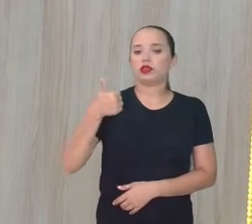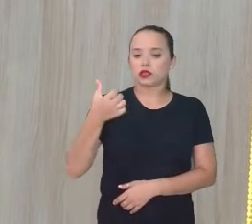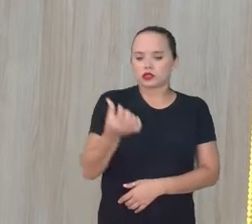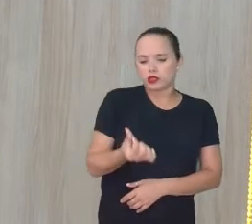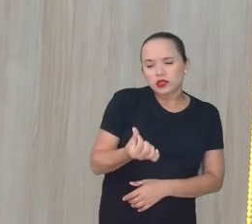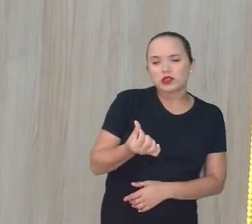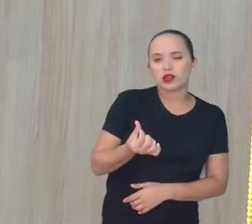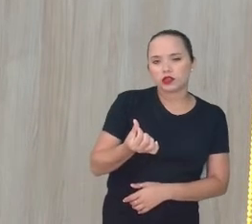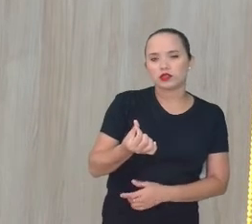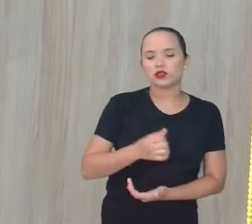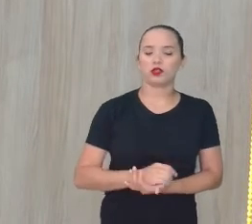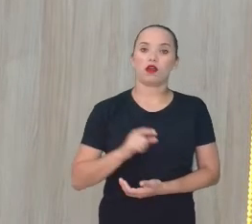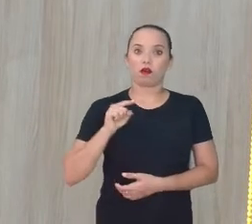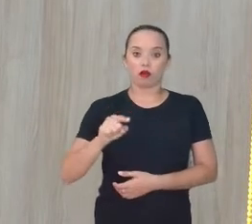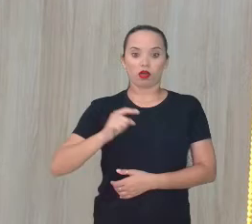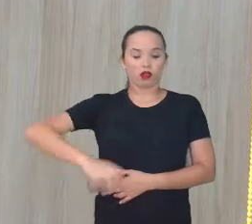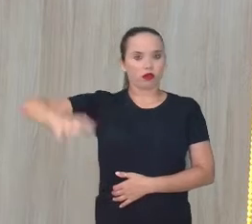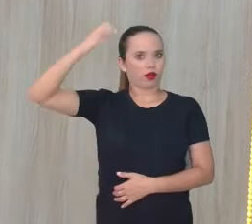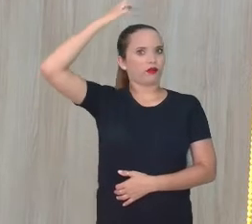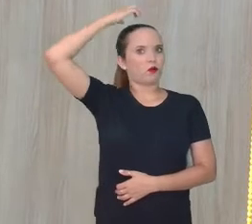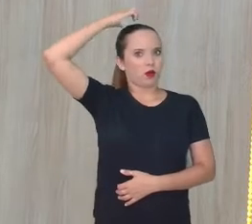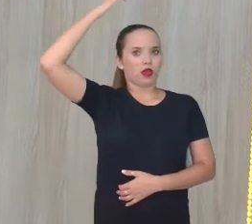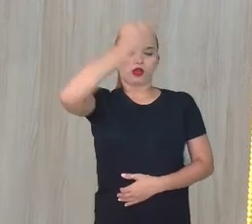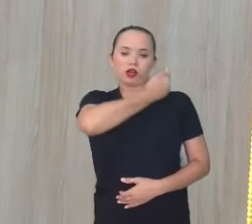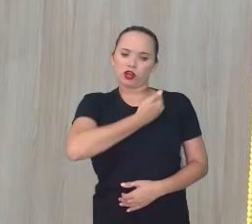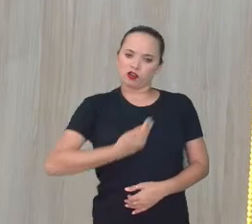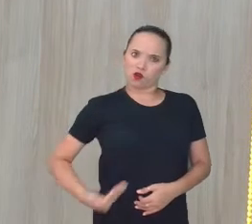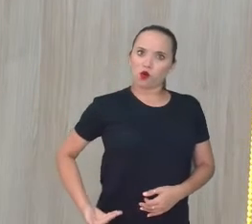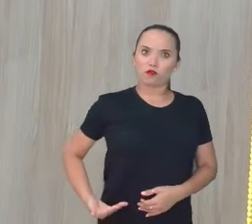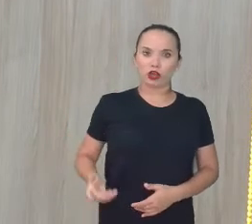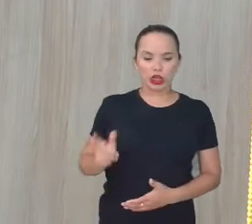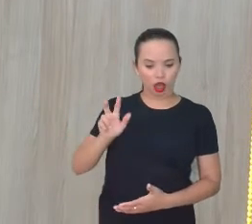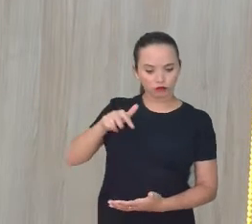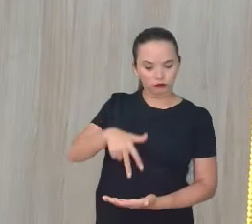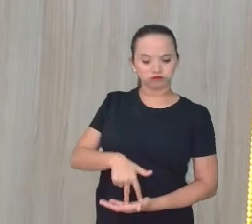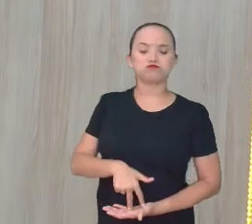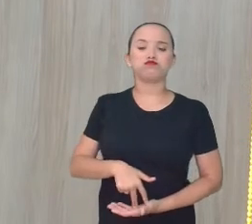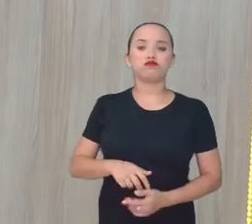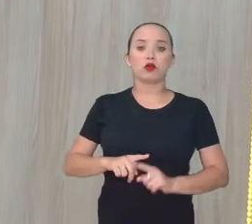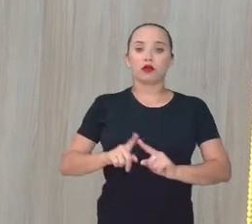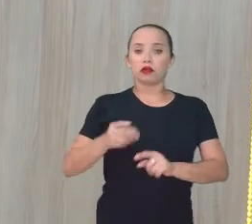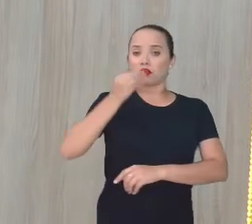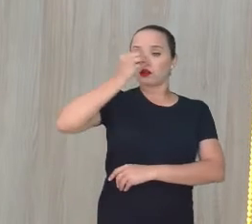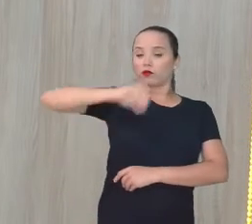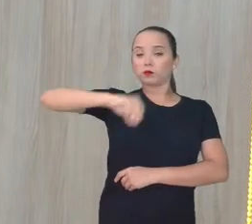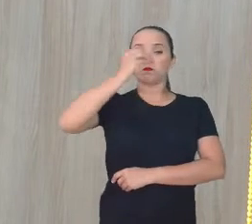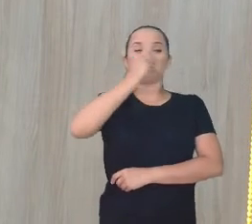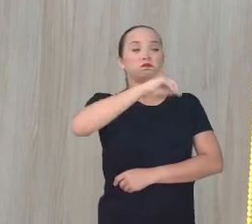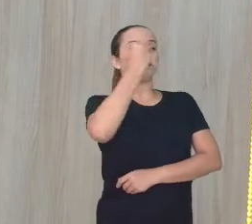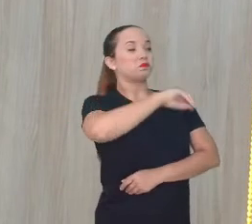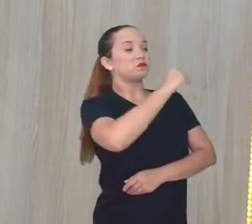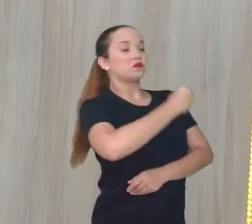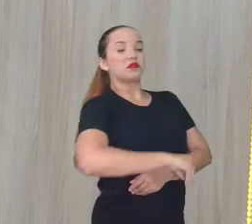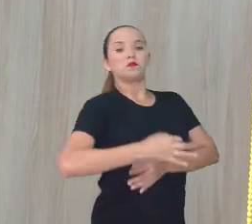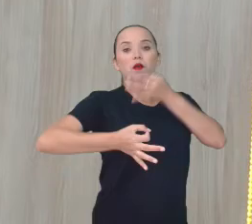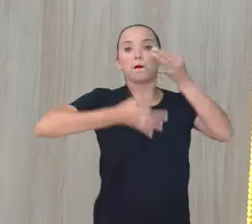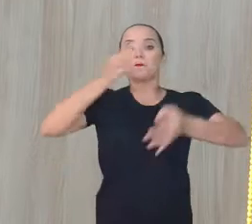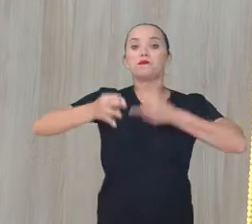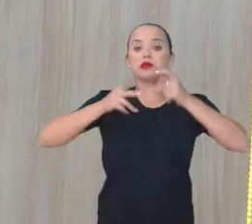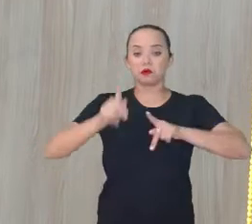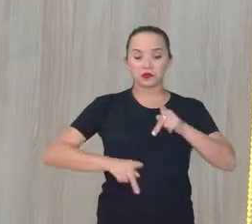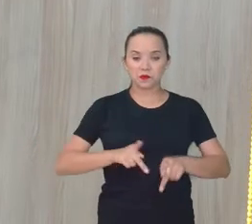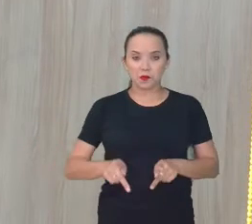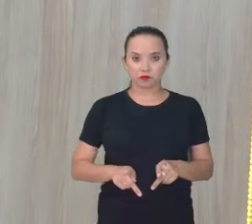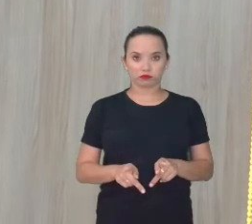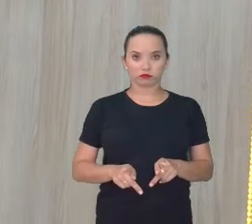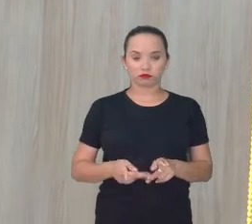XVI, né? Ele governava de forma tal que ele estava nem aí para as reivindicações do povo, de forma